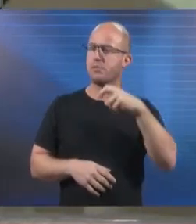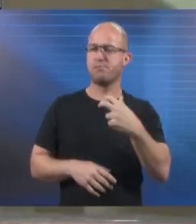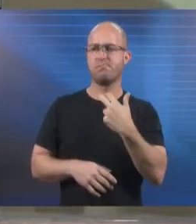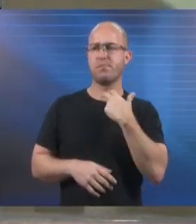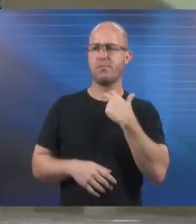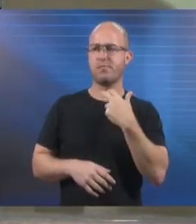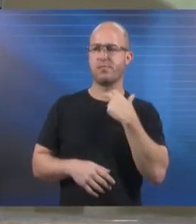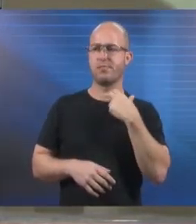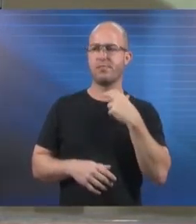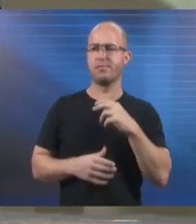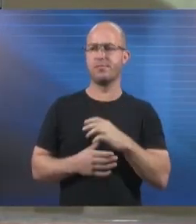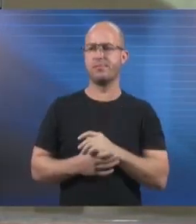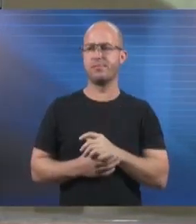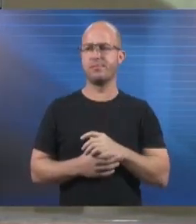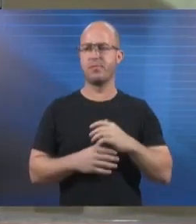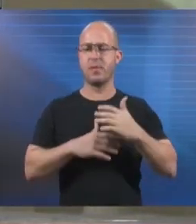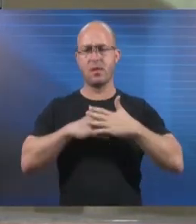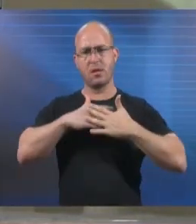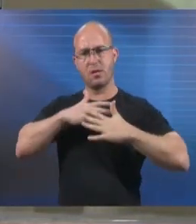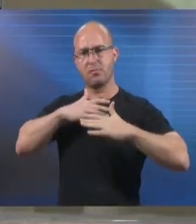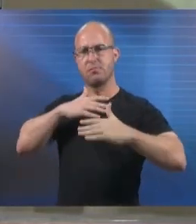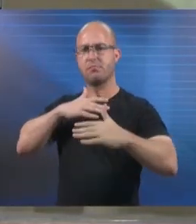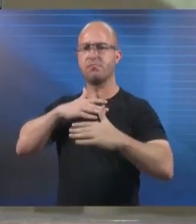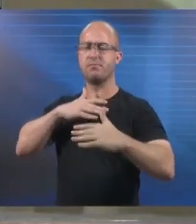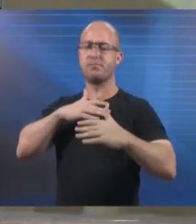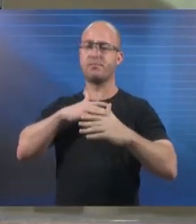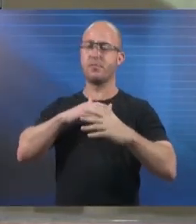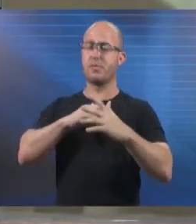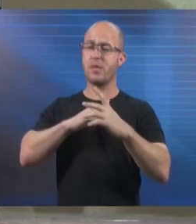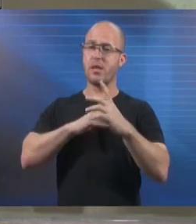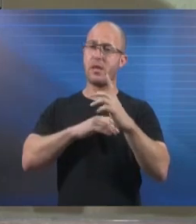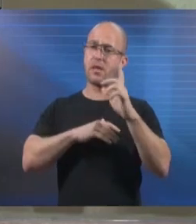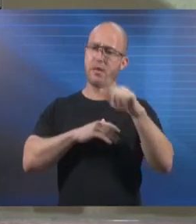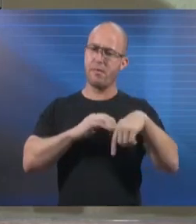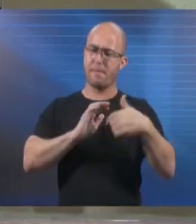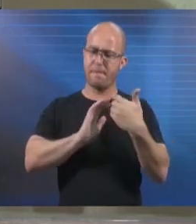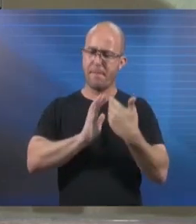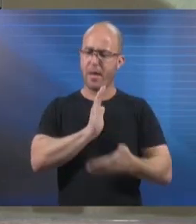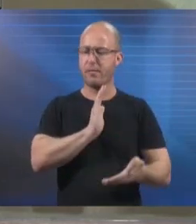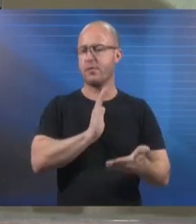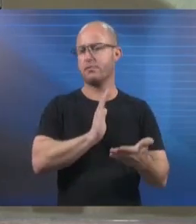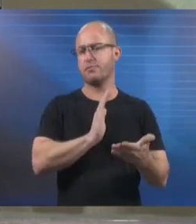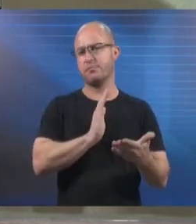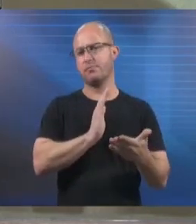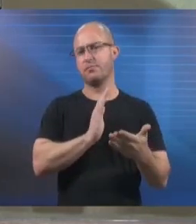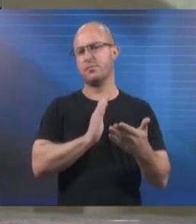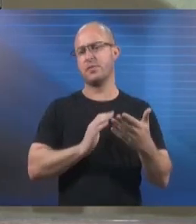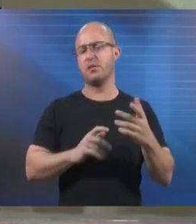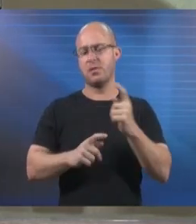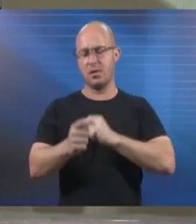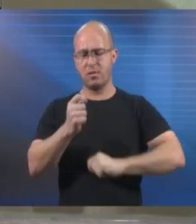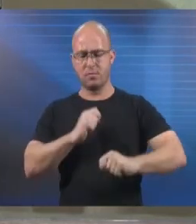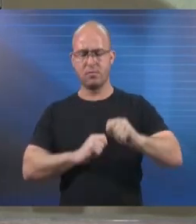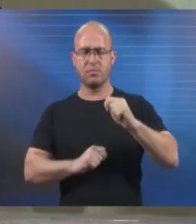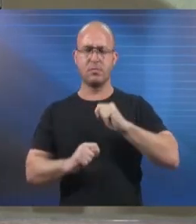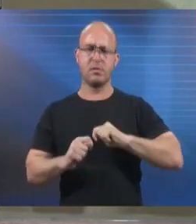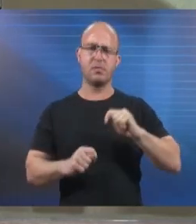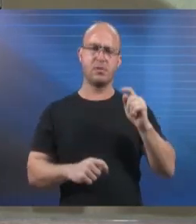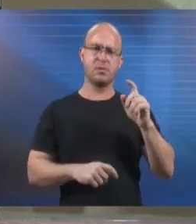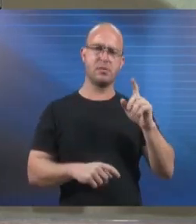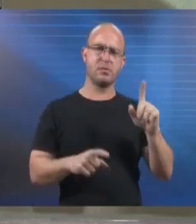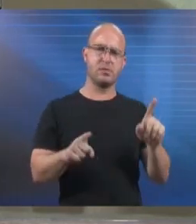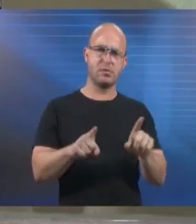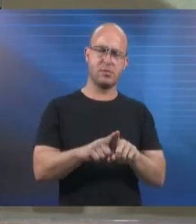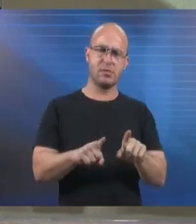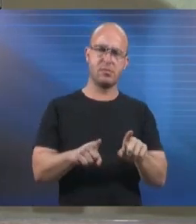pode fazer a engorda de Ponta Negra é uma perda imensurável para a economia de Natal para